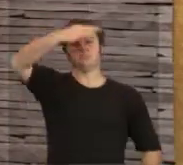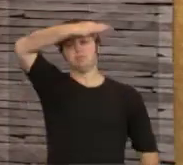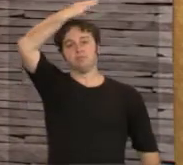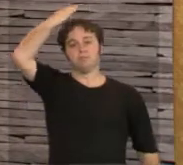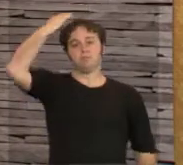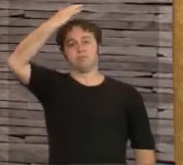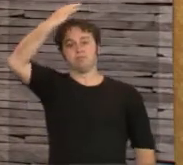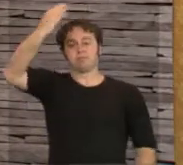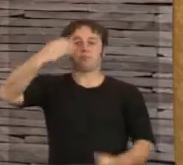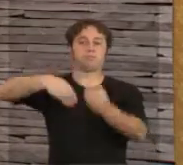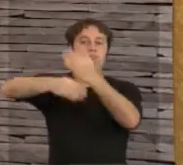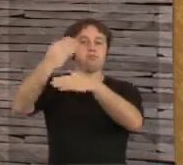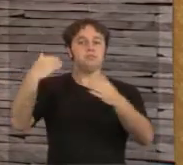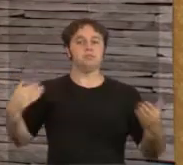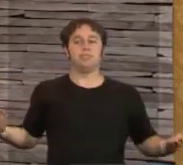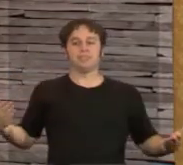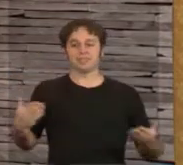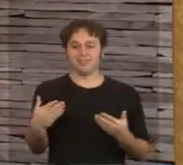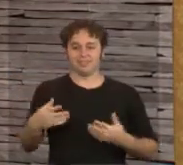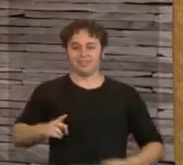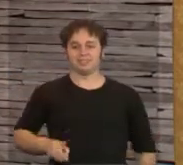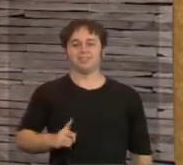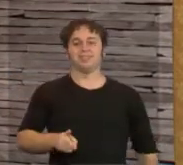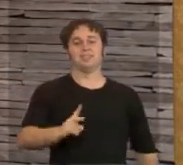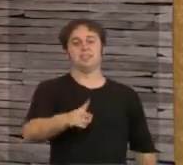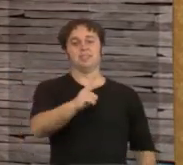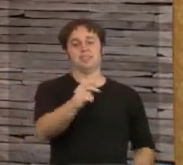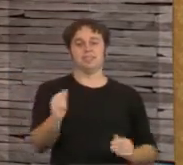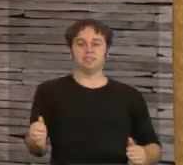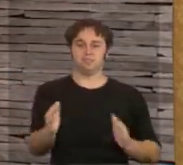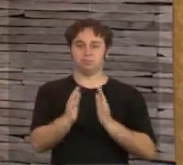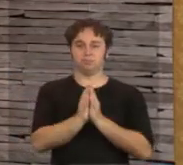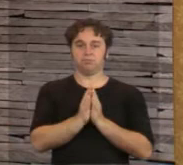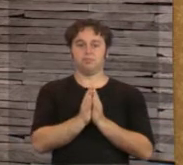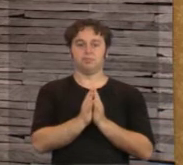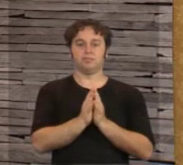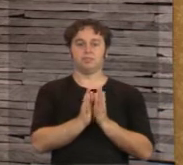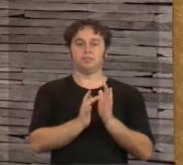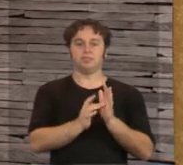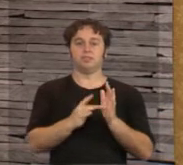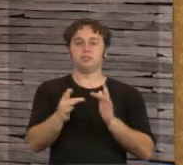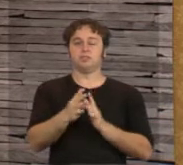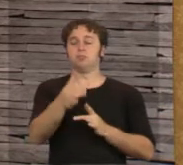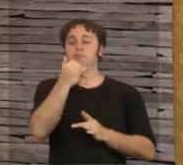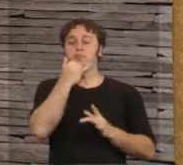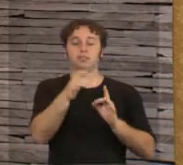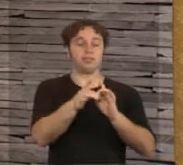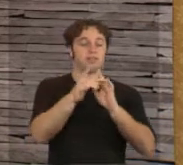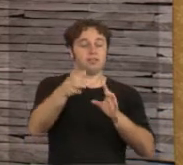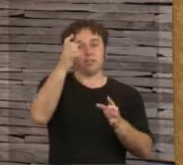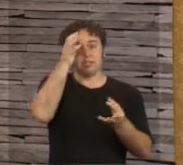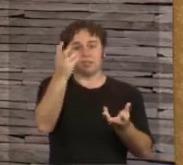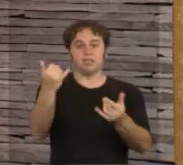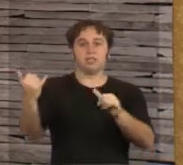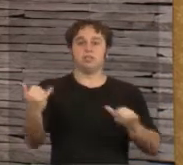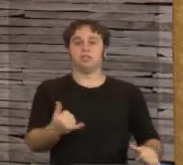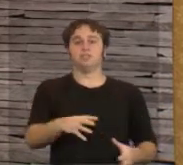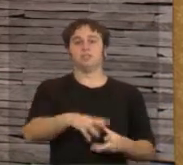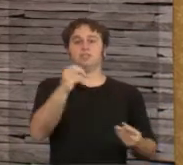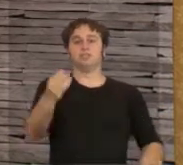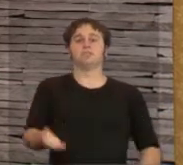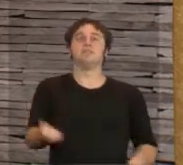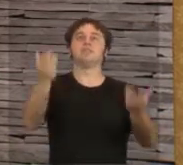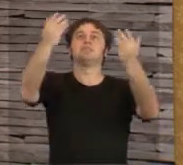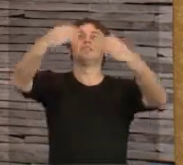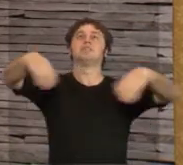Espírito Santo. Assim como era no princípio, agora e sempre. Amém. Ó meu Jesus, perdoai-nos, livrai-nos